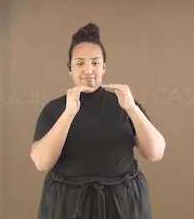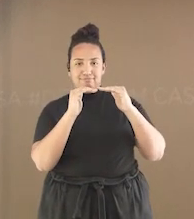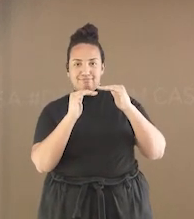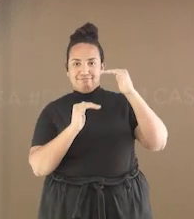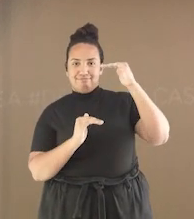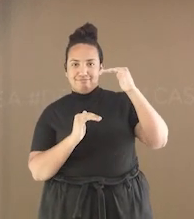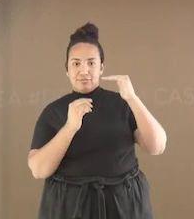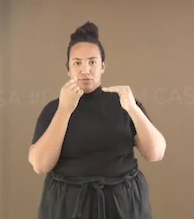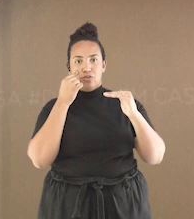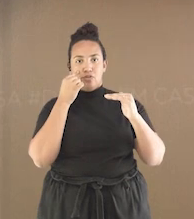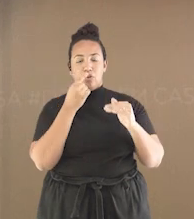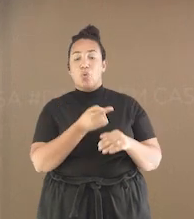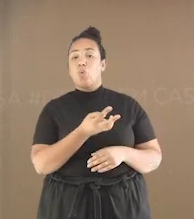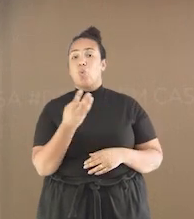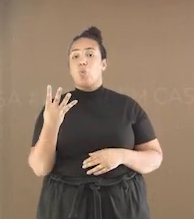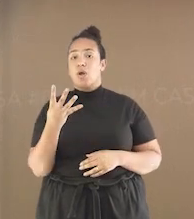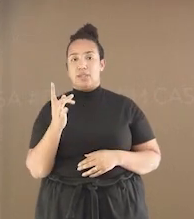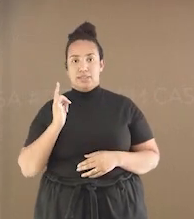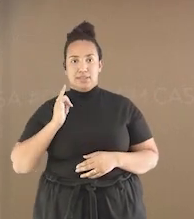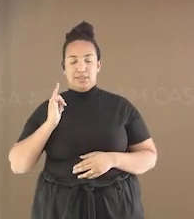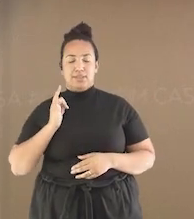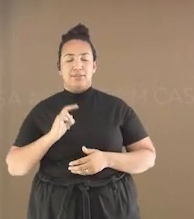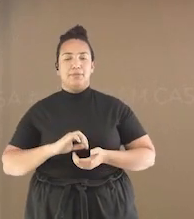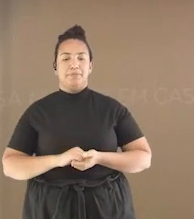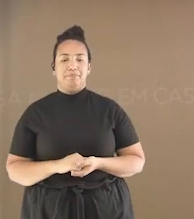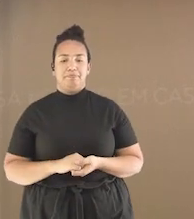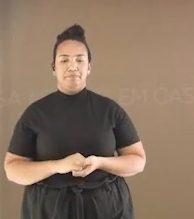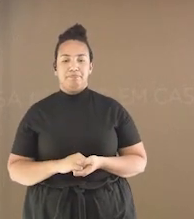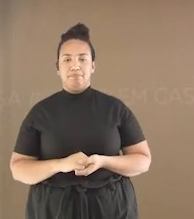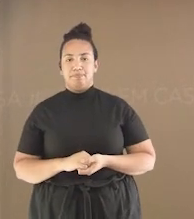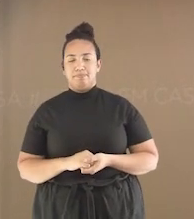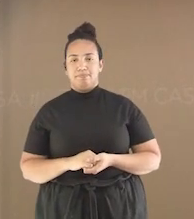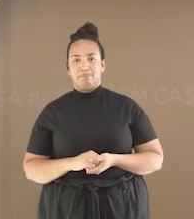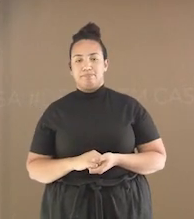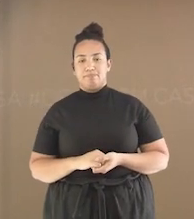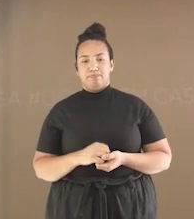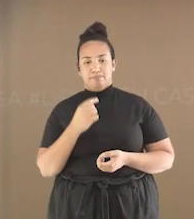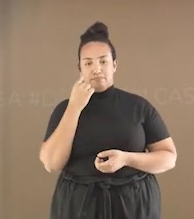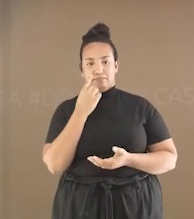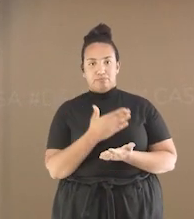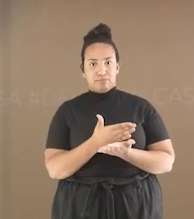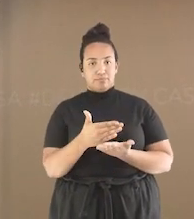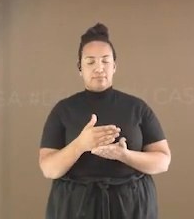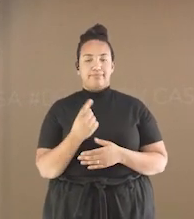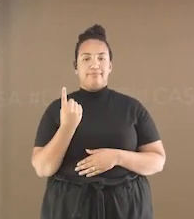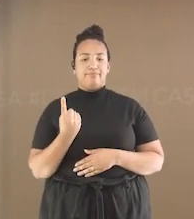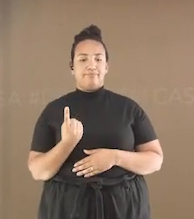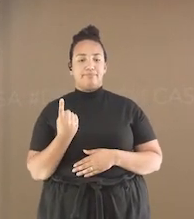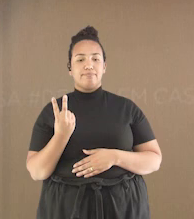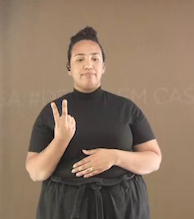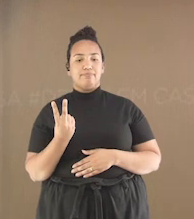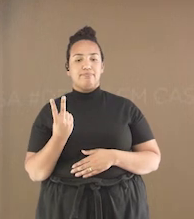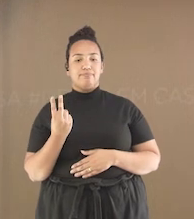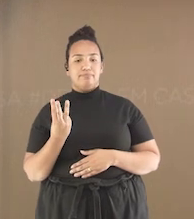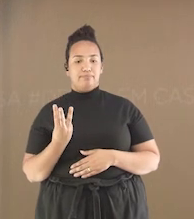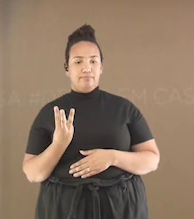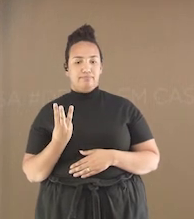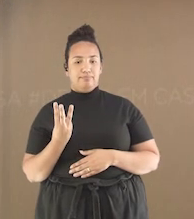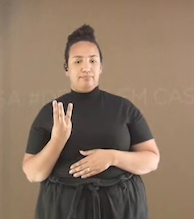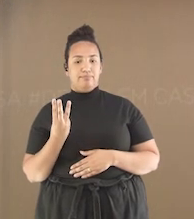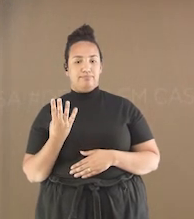separação aqui, entre uma estrofe e outra. Vamos contar, então, quantas estrofes esse poema tem? Começando aqui,